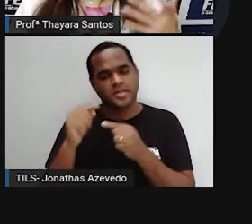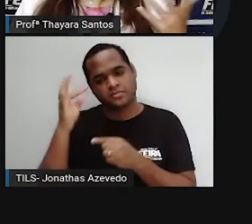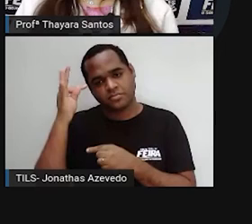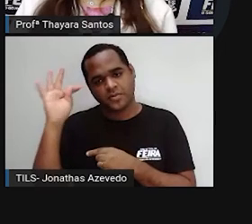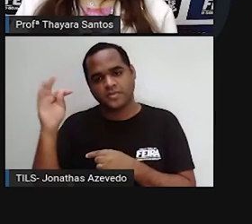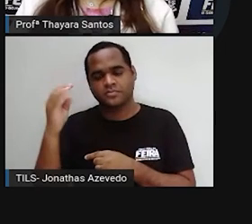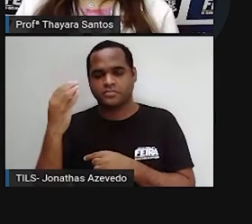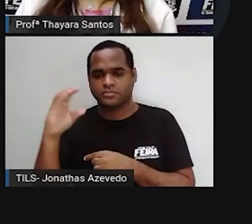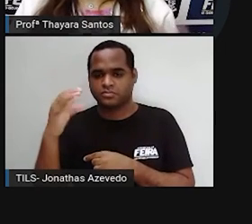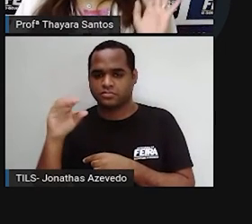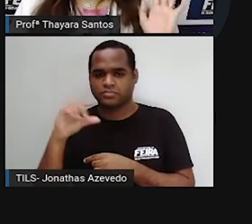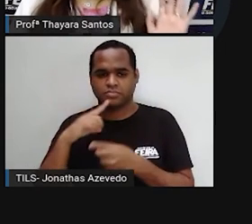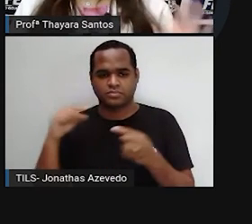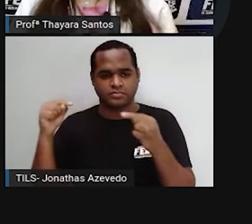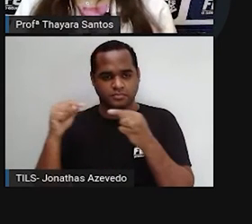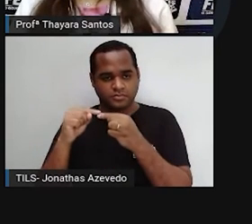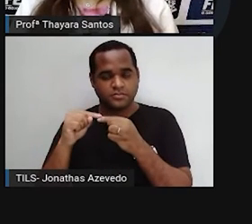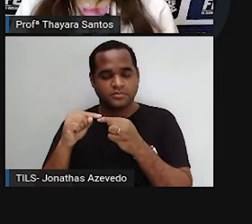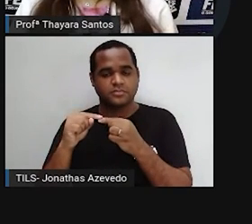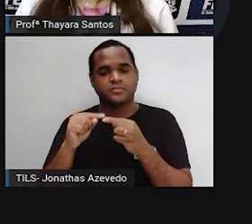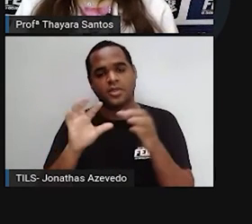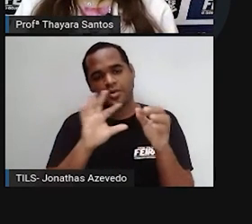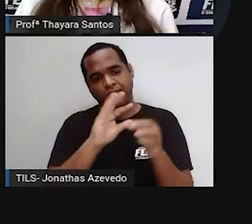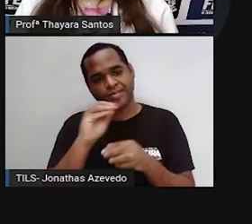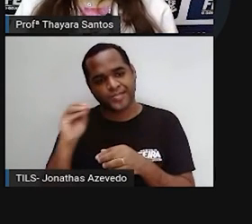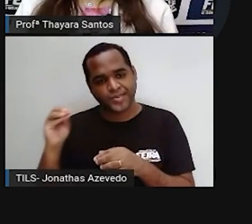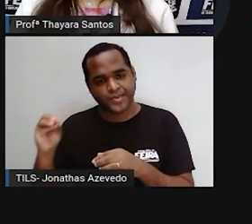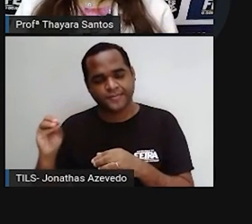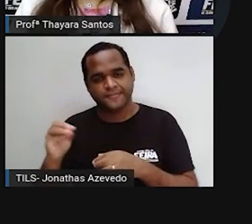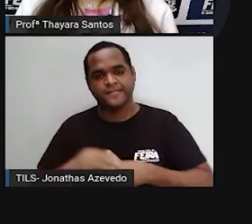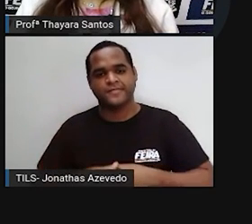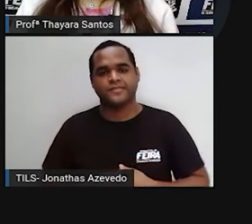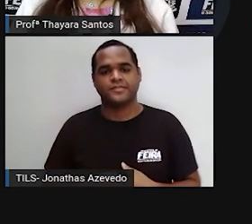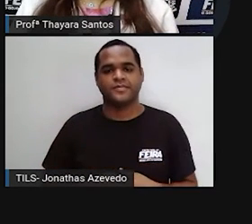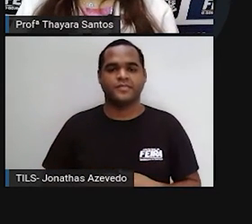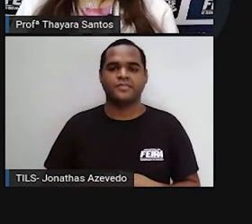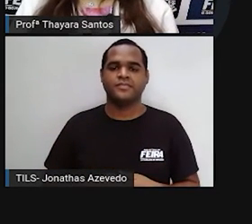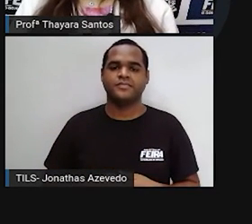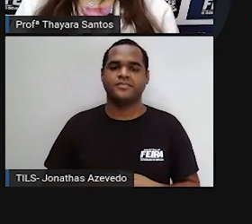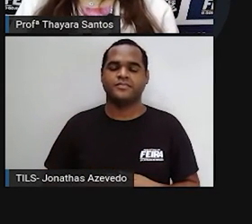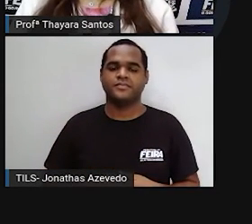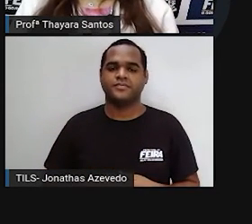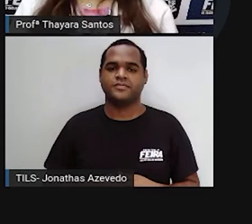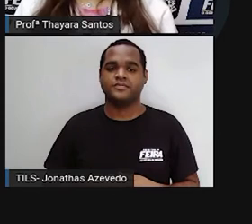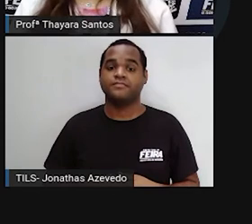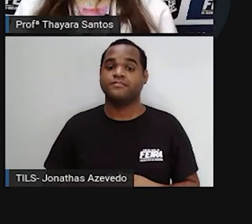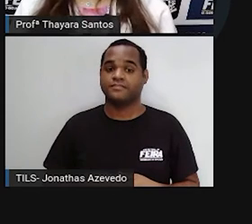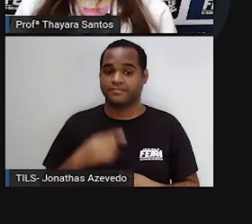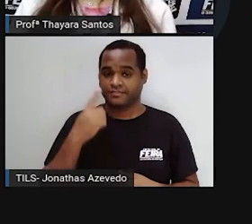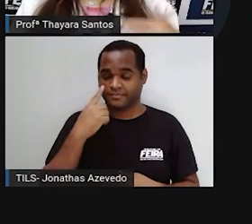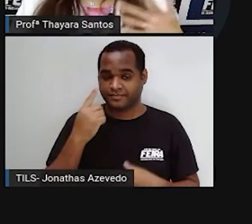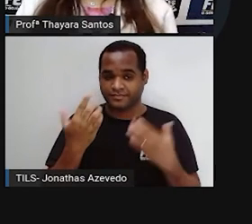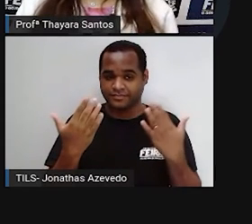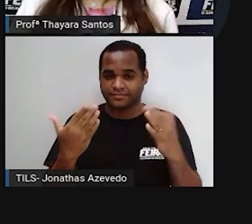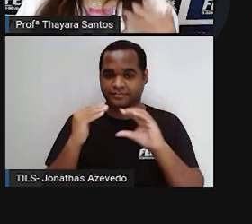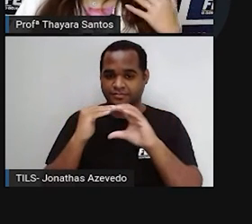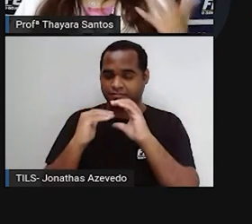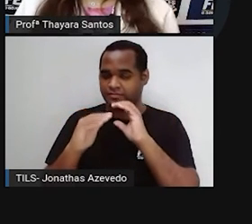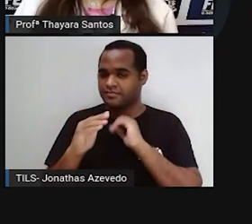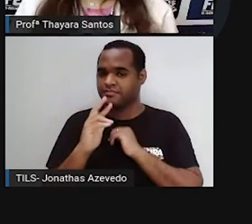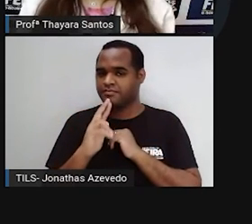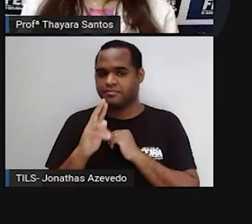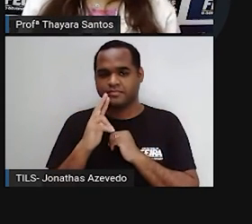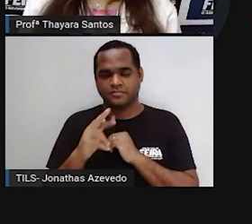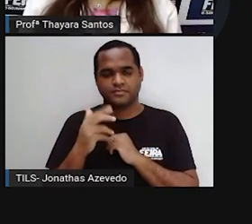vai corroborar com a teoria mais aceita atualmente pela ciência. Então, coloquei as cartinhas onde eu queria. É só clicar em enviar respostas